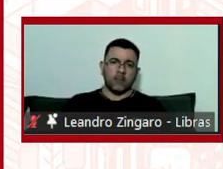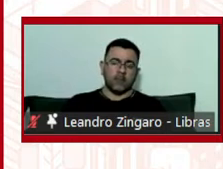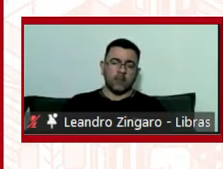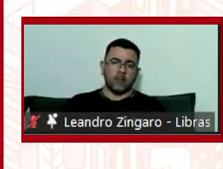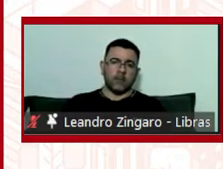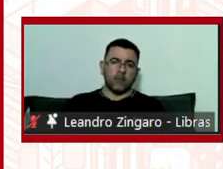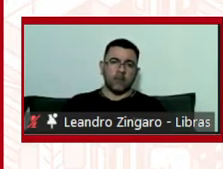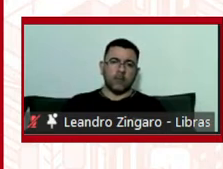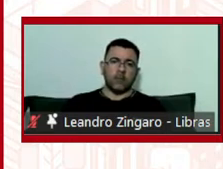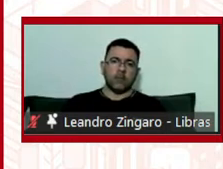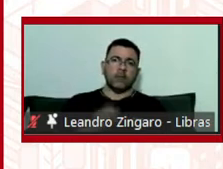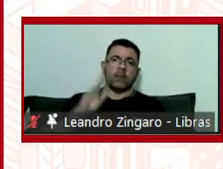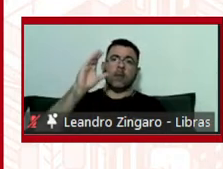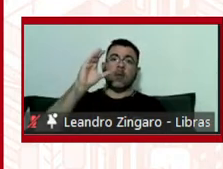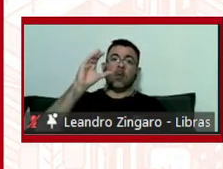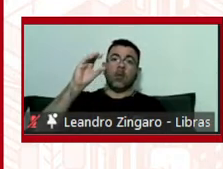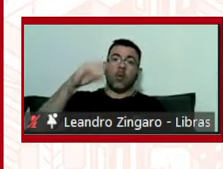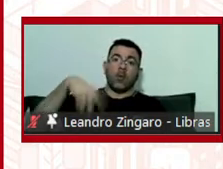GPT